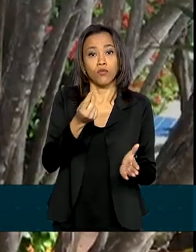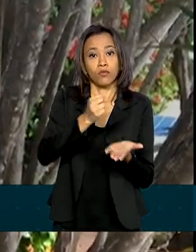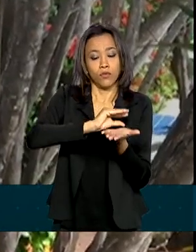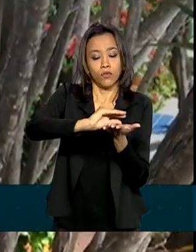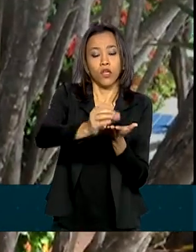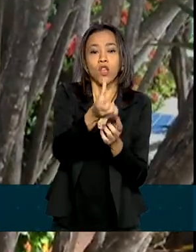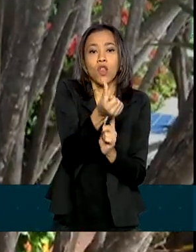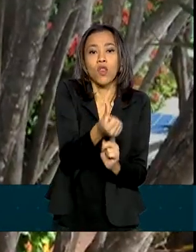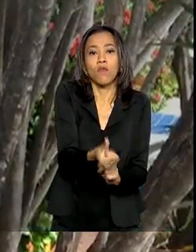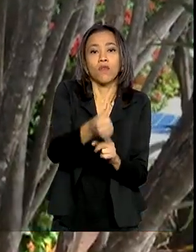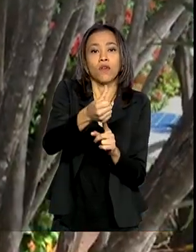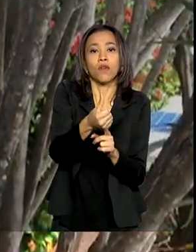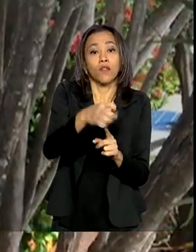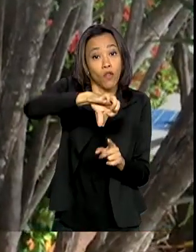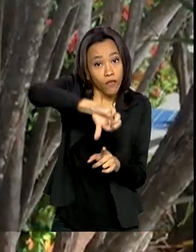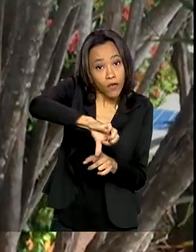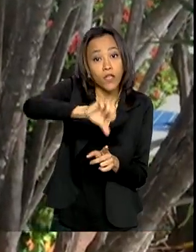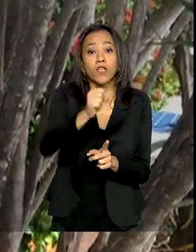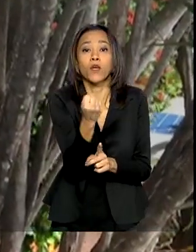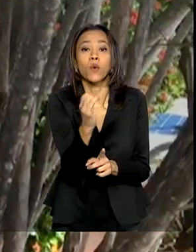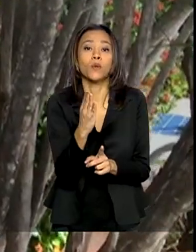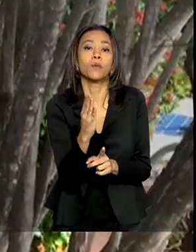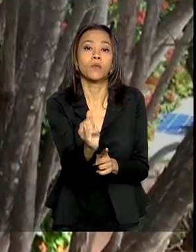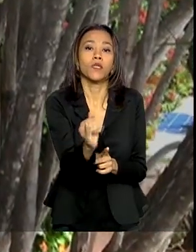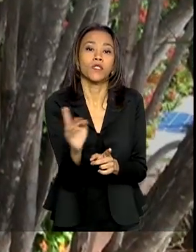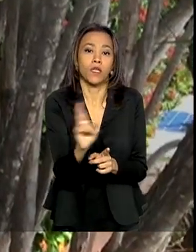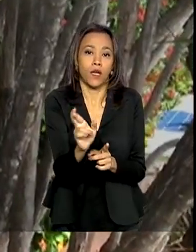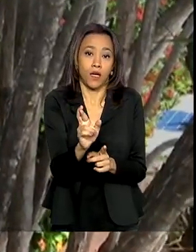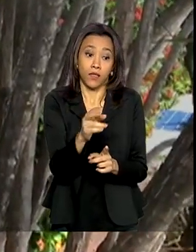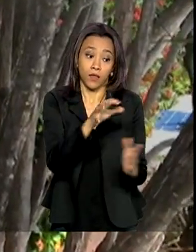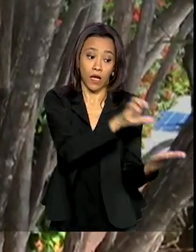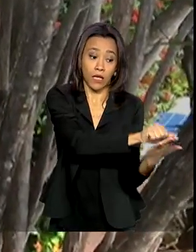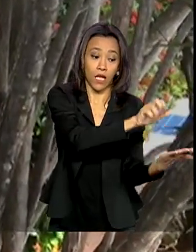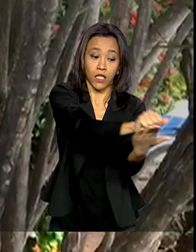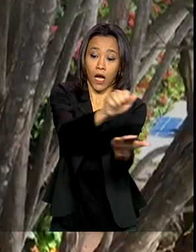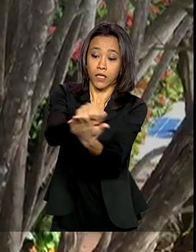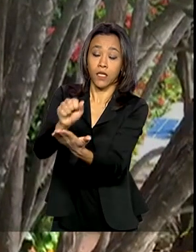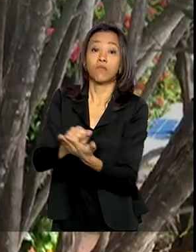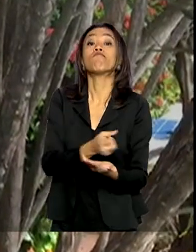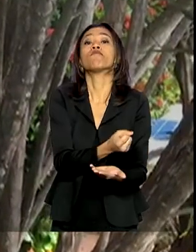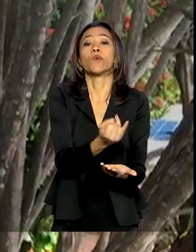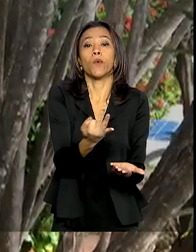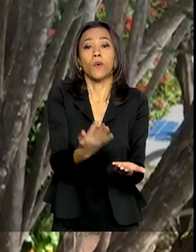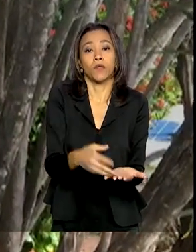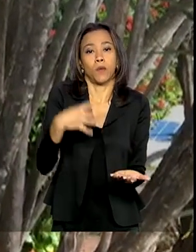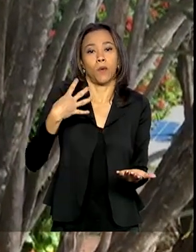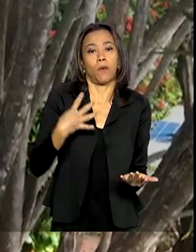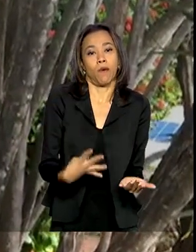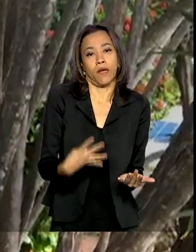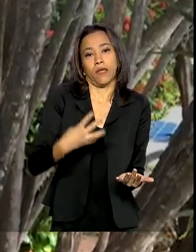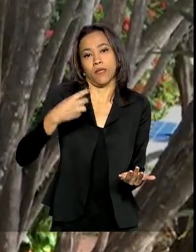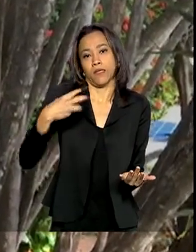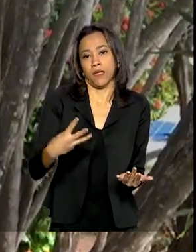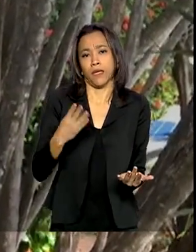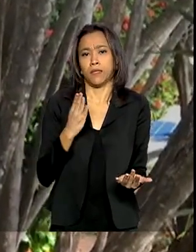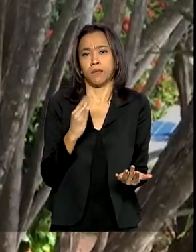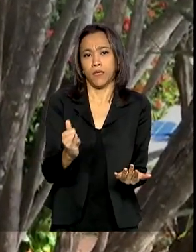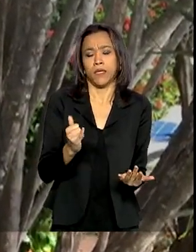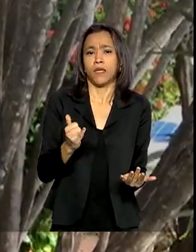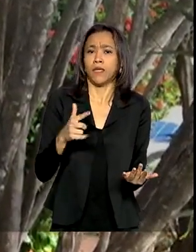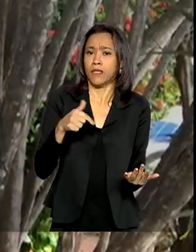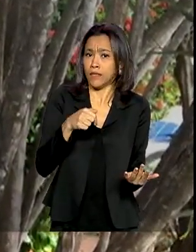bilhões de reais. Somente com os cadastrados, o montante é de 43 bilhões e 700 milhões